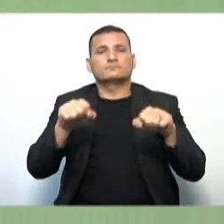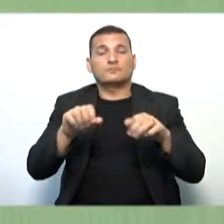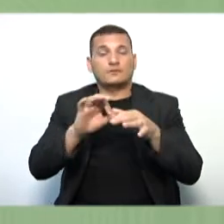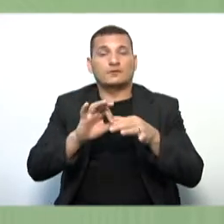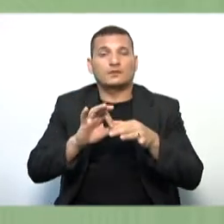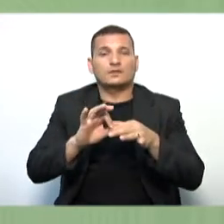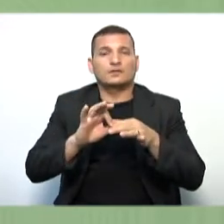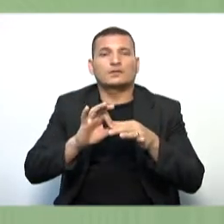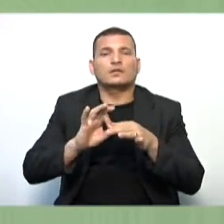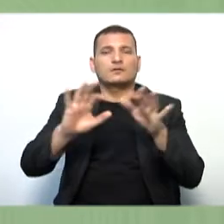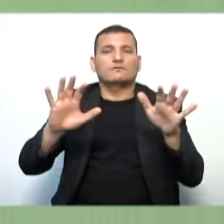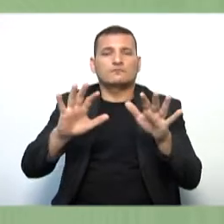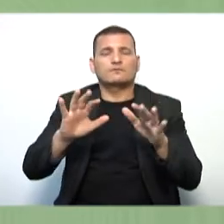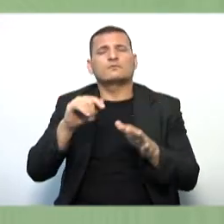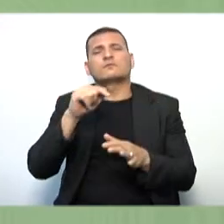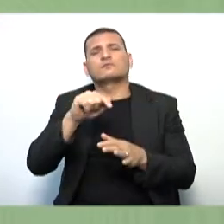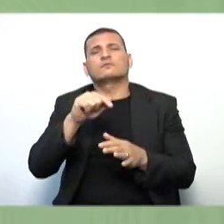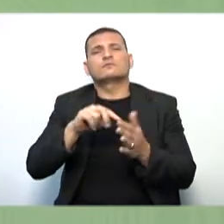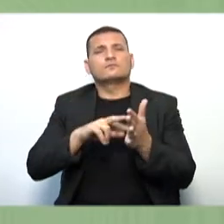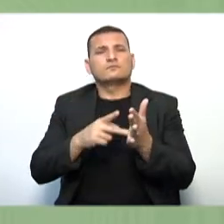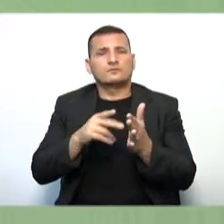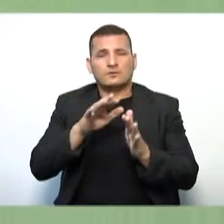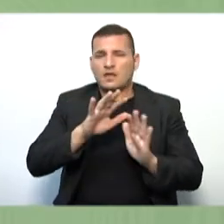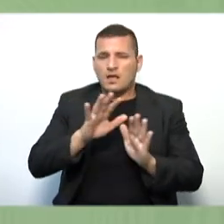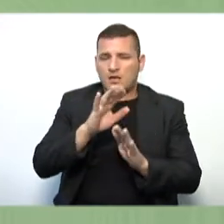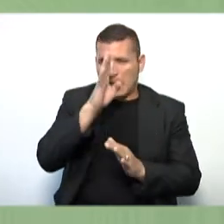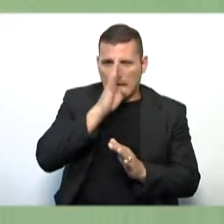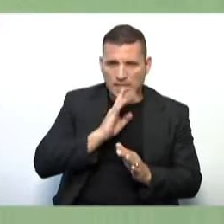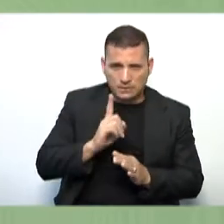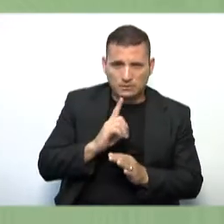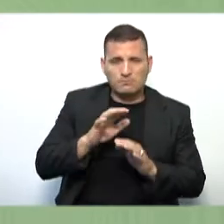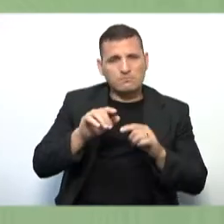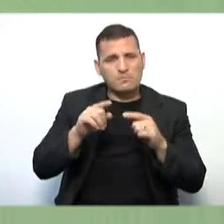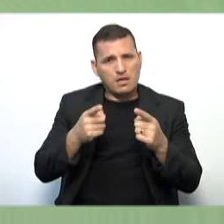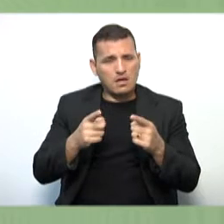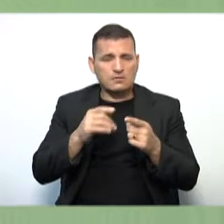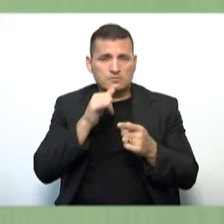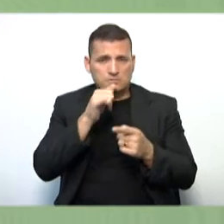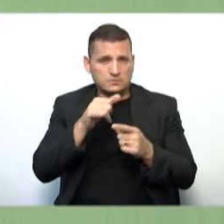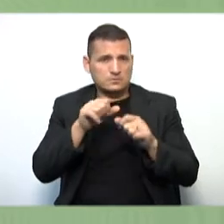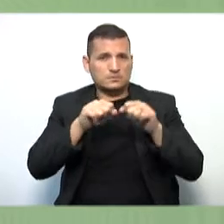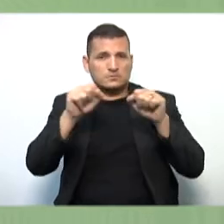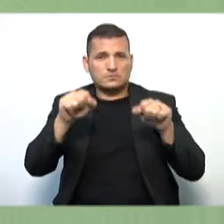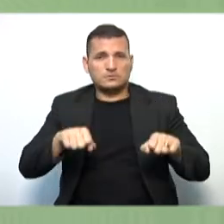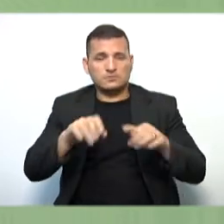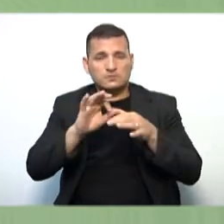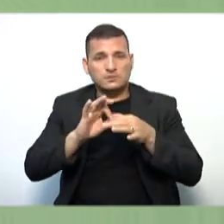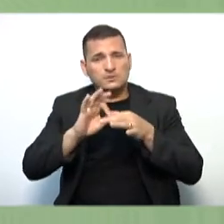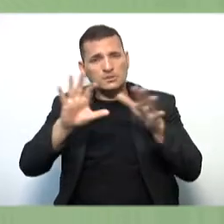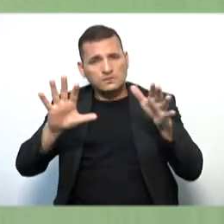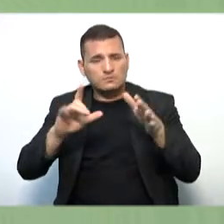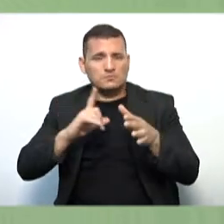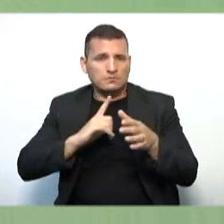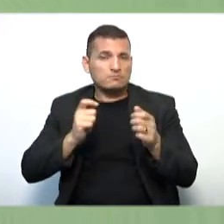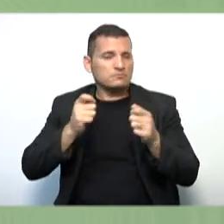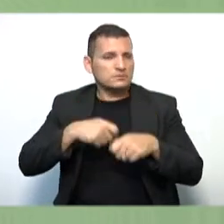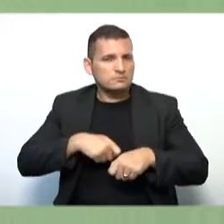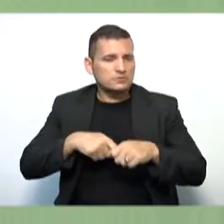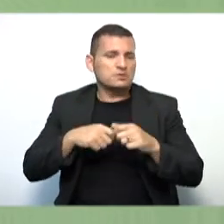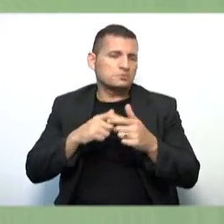software livre, não quer necessariamente dizer que é gratuito, mas sendo software livre, a gente tem algumas possibilidades a